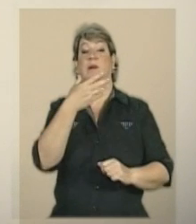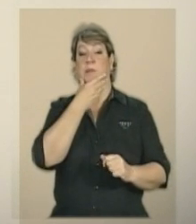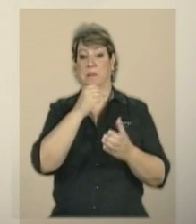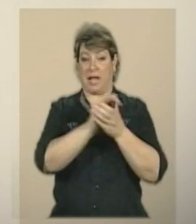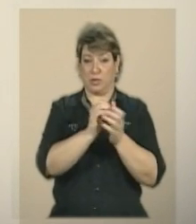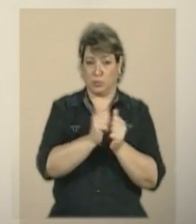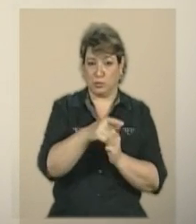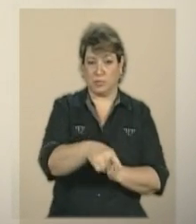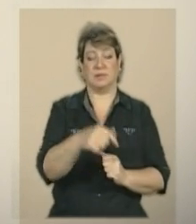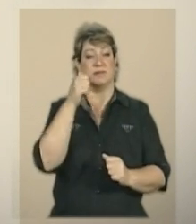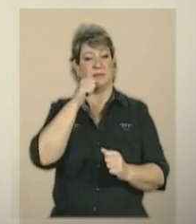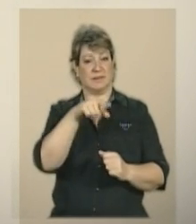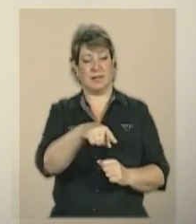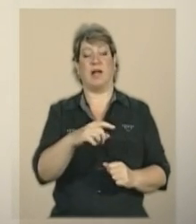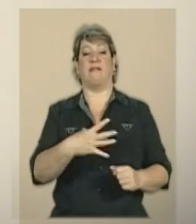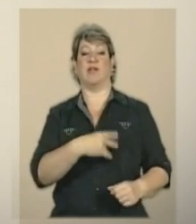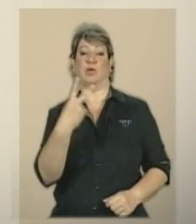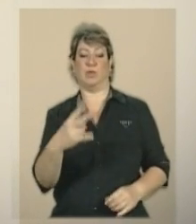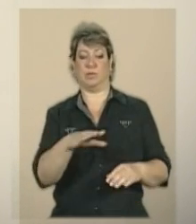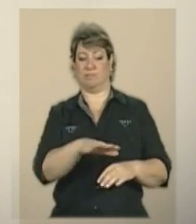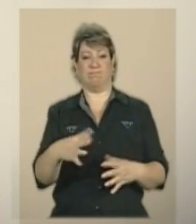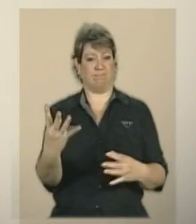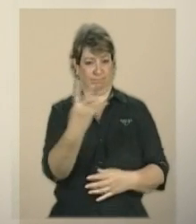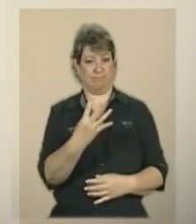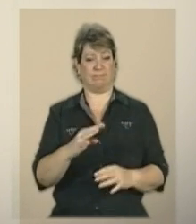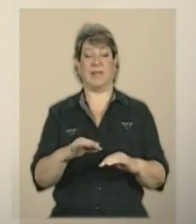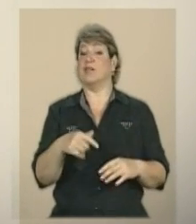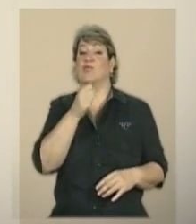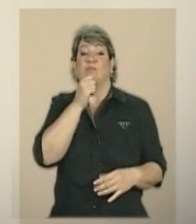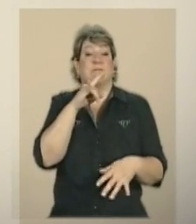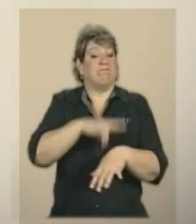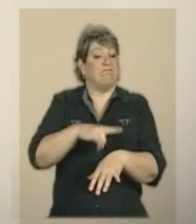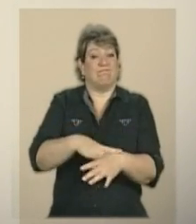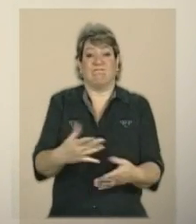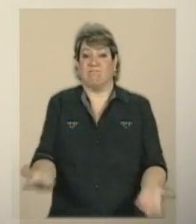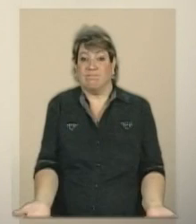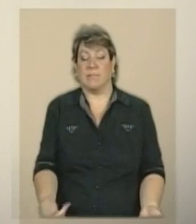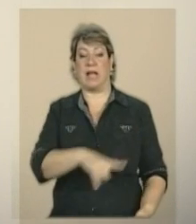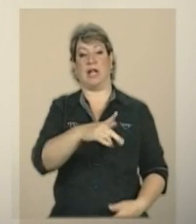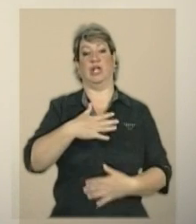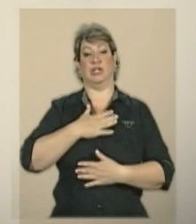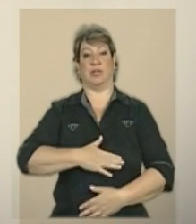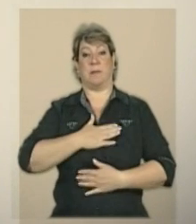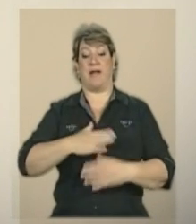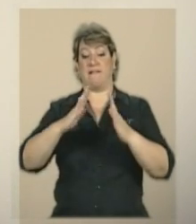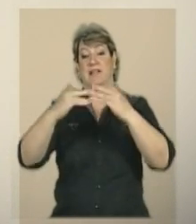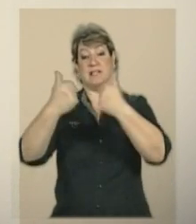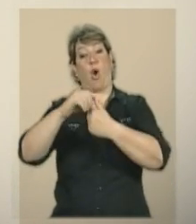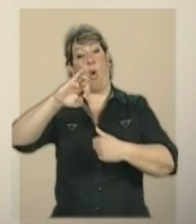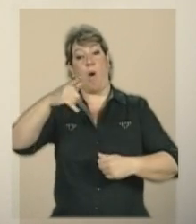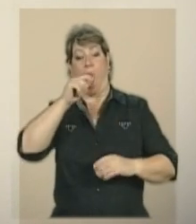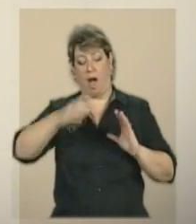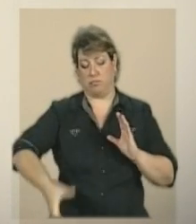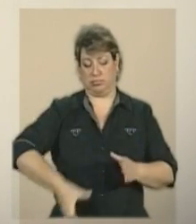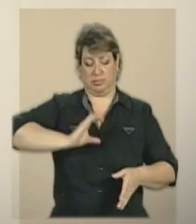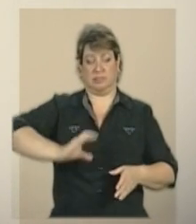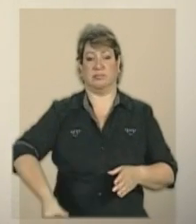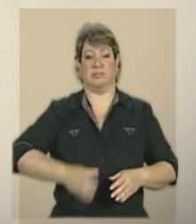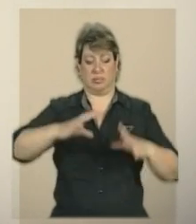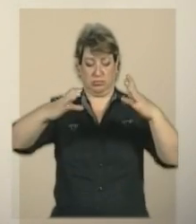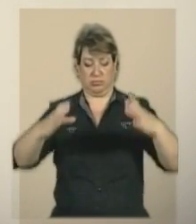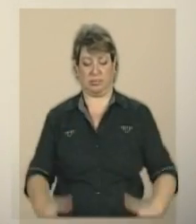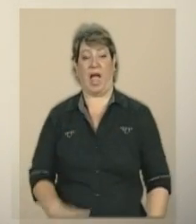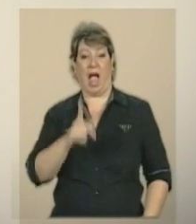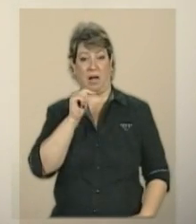duas filhas sabe Luciano lá não tinha nem banheiro eles tomavam banho na vizinha ou com a água de um tambor